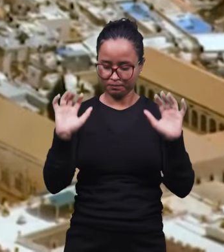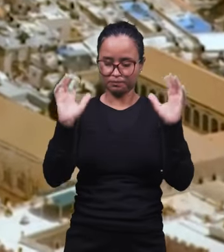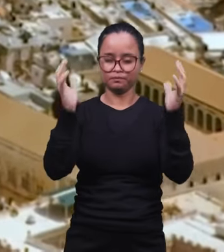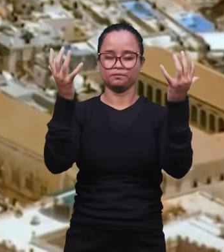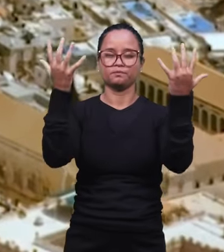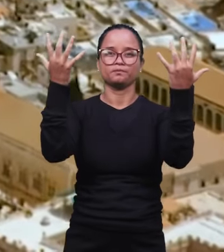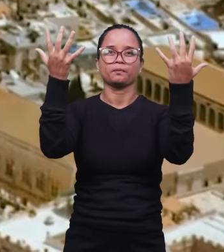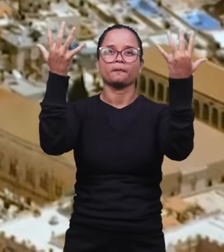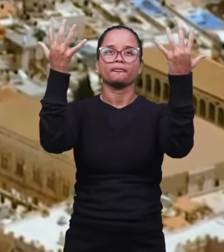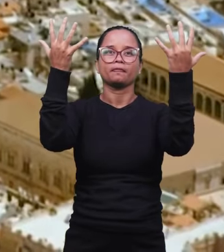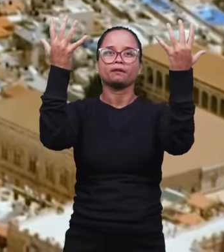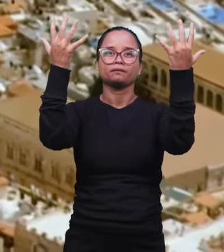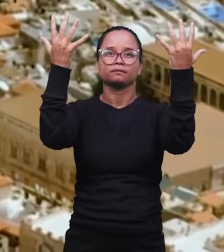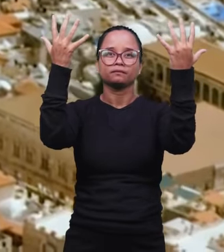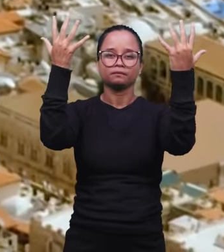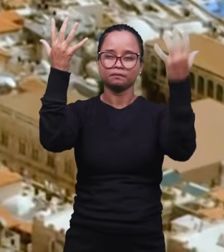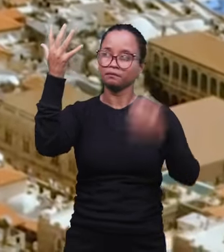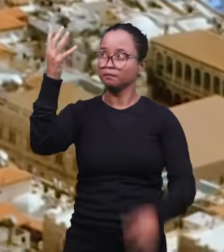Hosana,